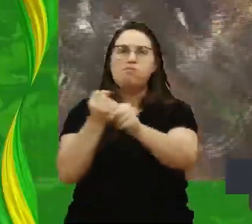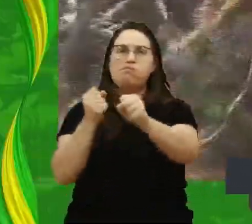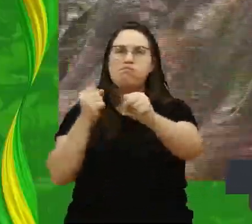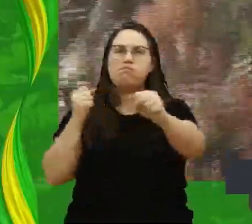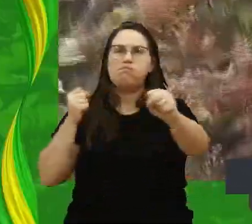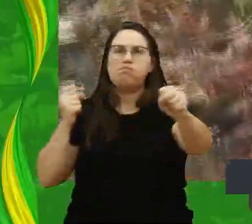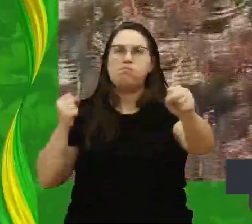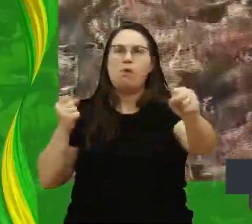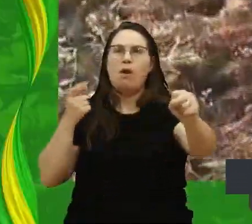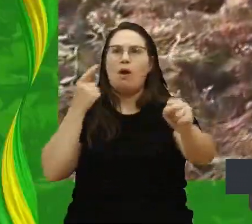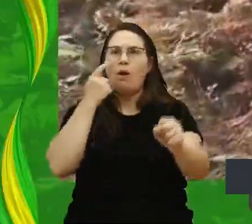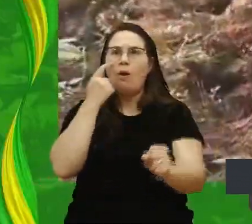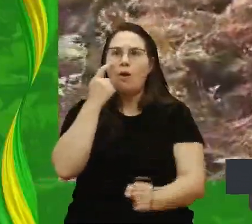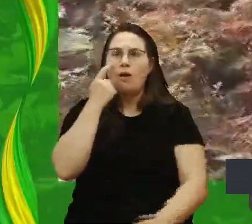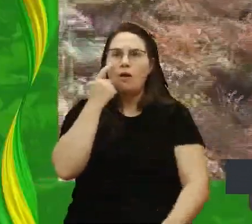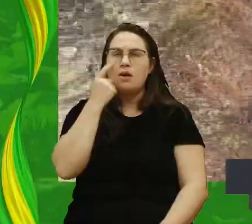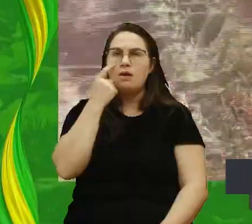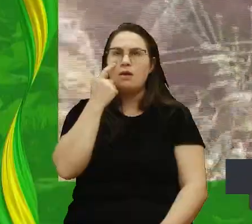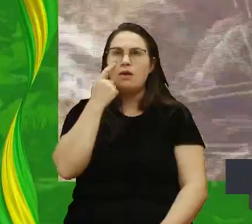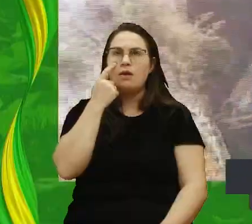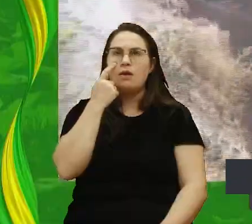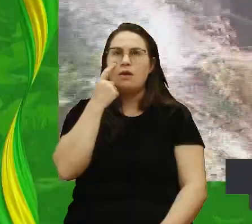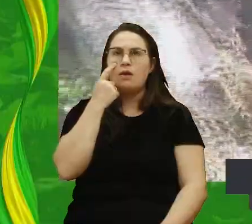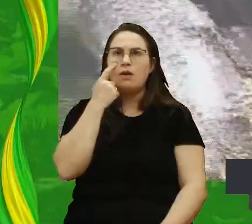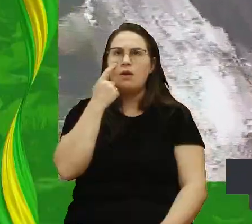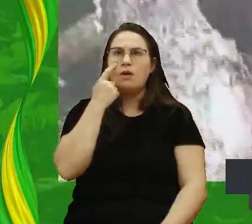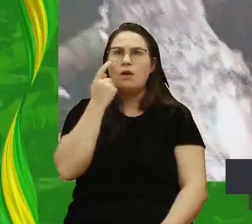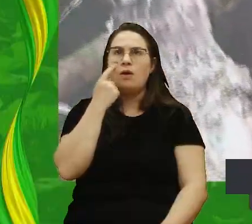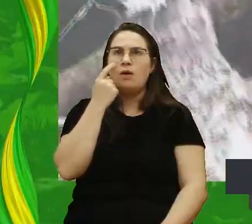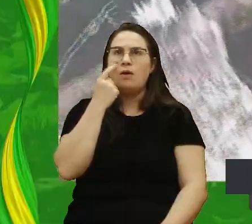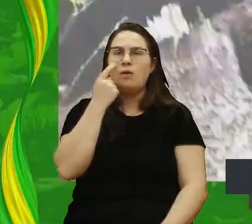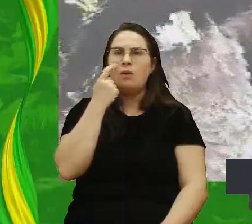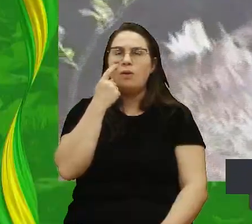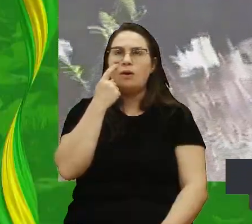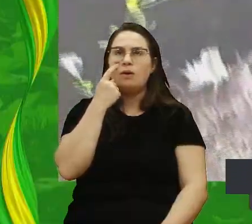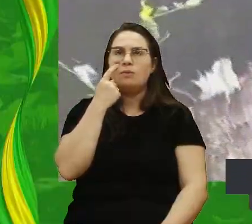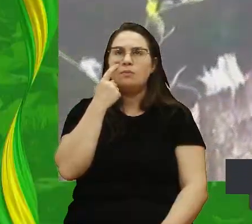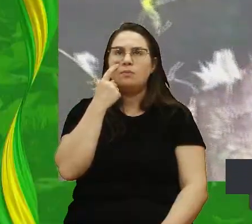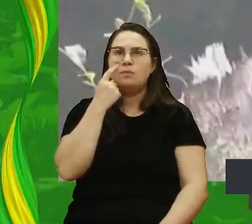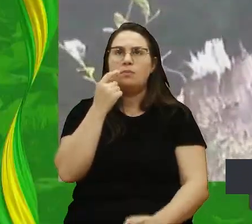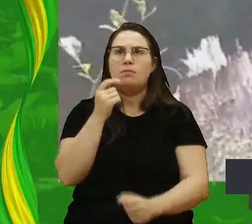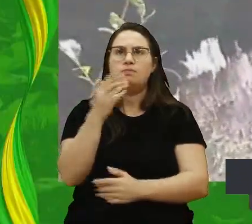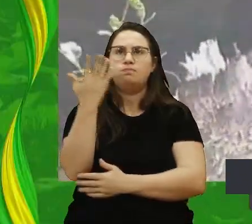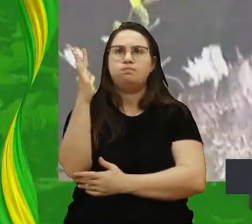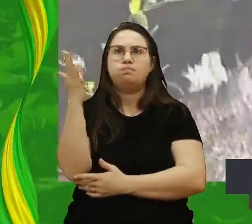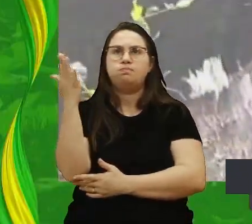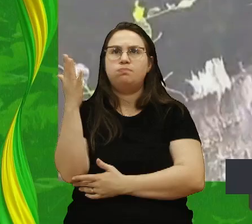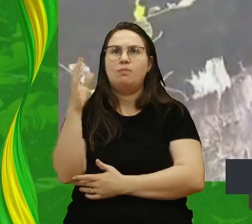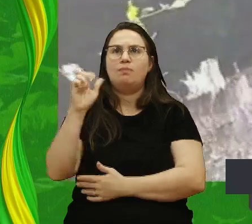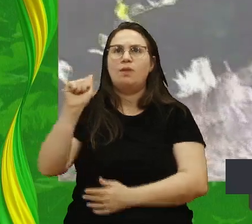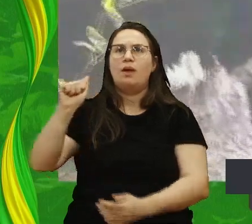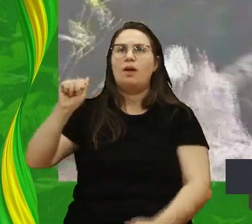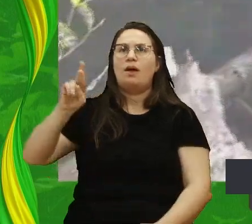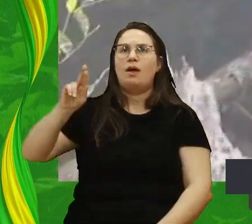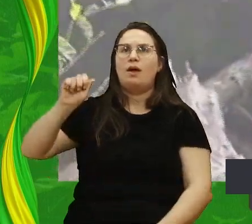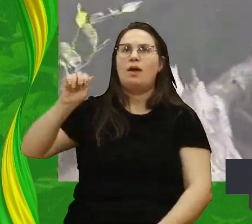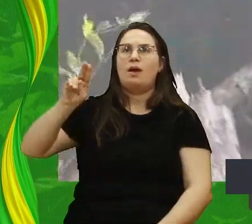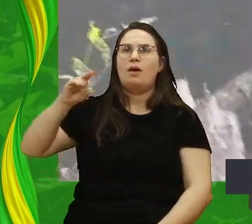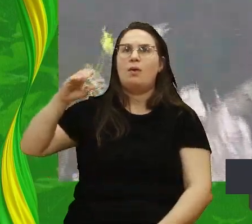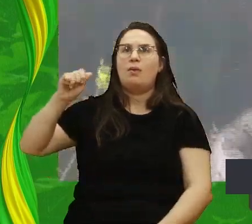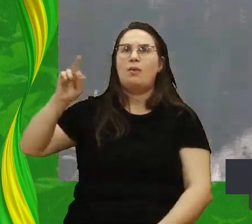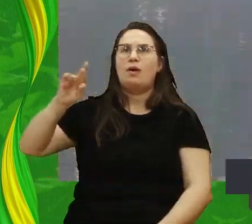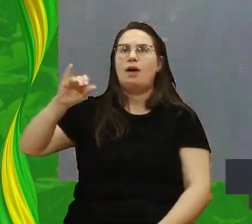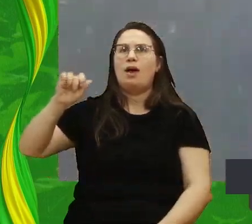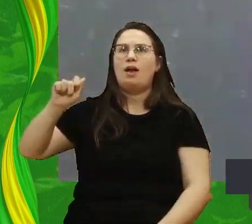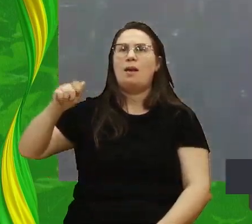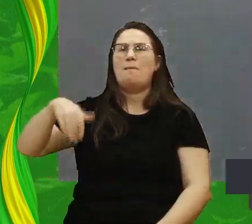Está aqui, ó. Olhem o tamanho dessa araucária. Uma araucária com certeza aí mais de 70 anos,